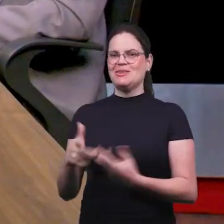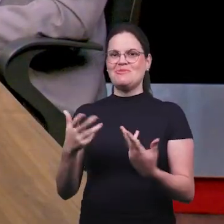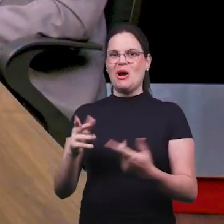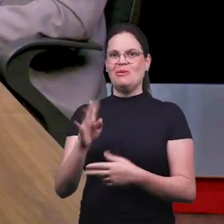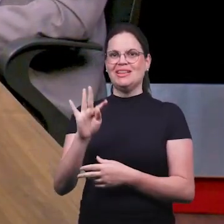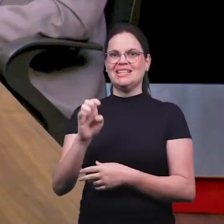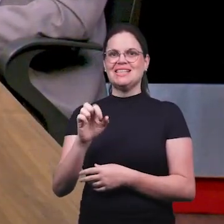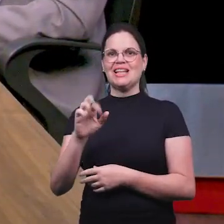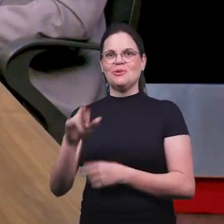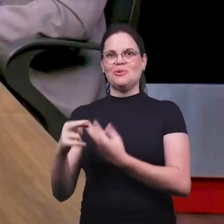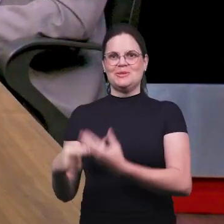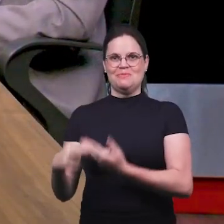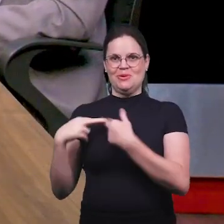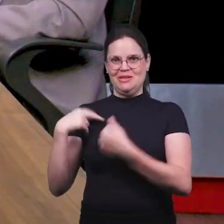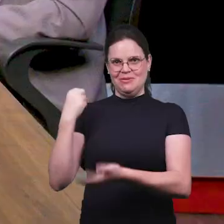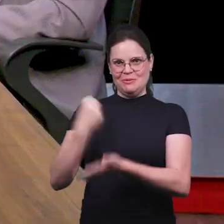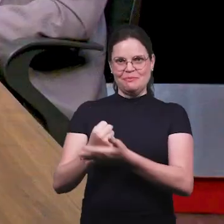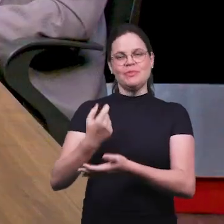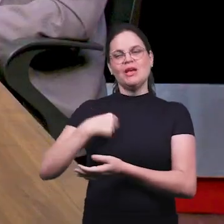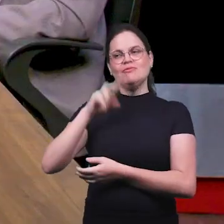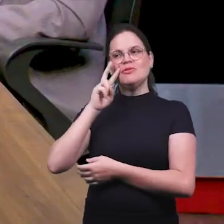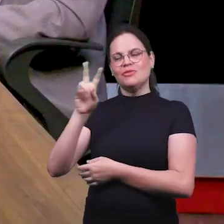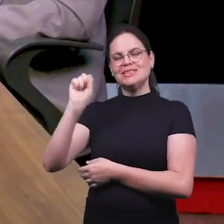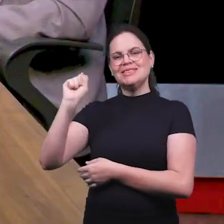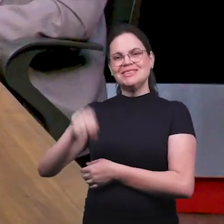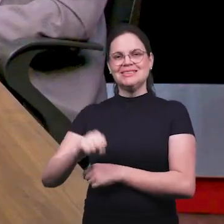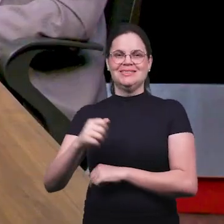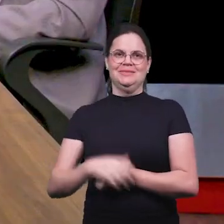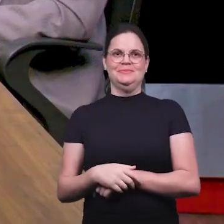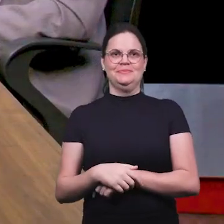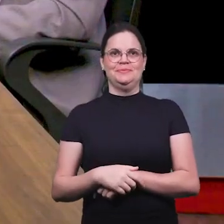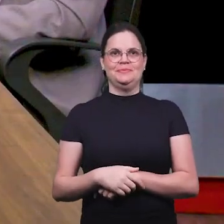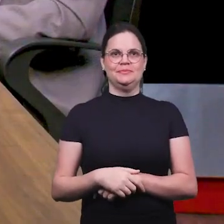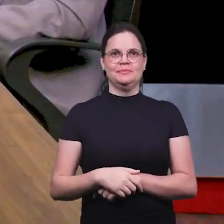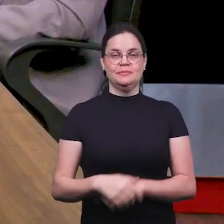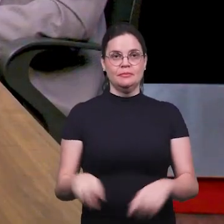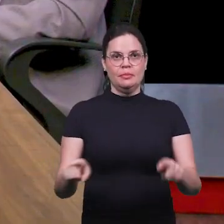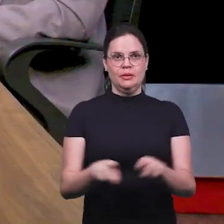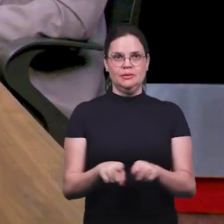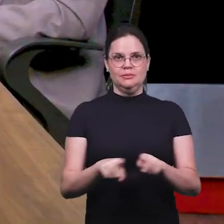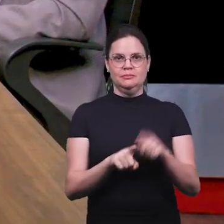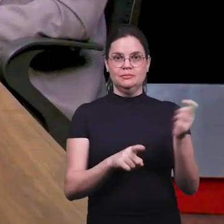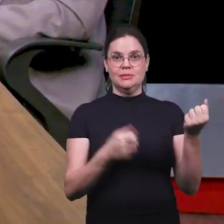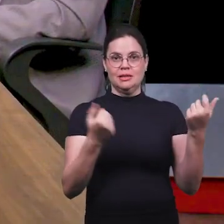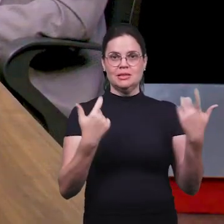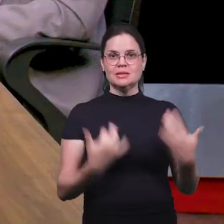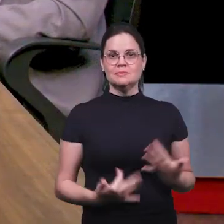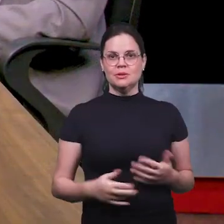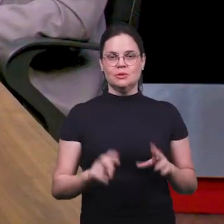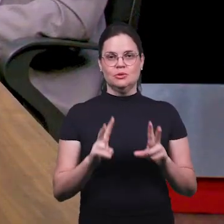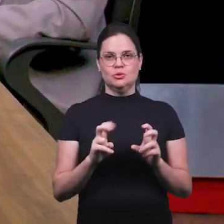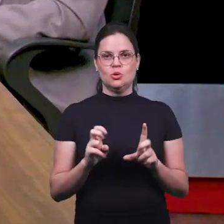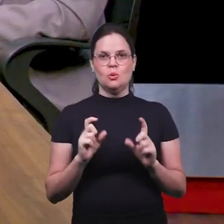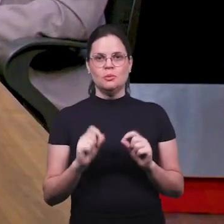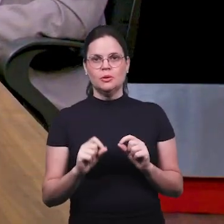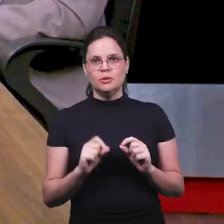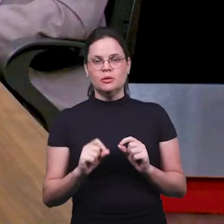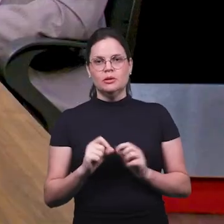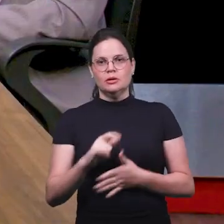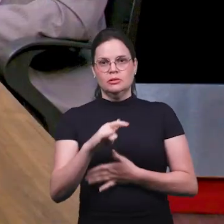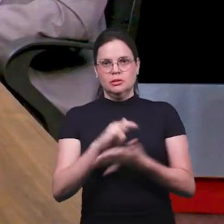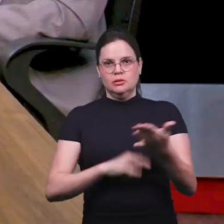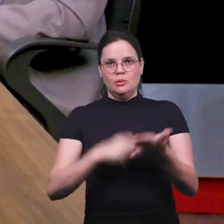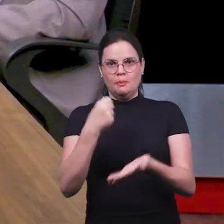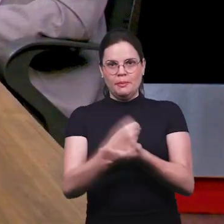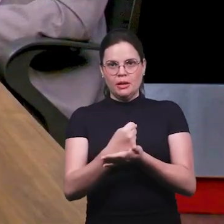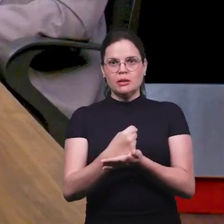executado e nós vamos reencontrá-lo. Extraordinário. E dentro desse registro aí que o pastor falou agora, do testamento,